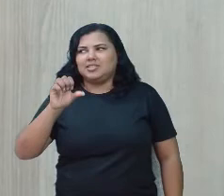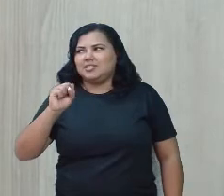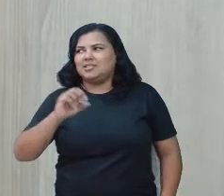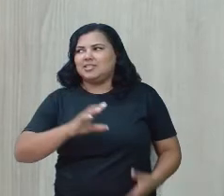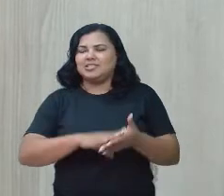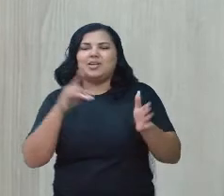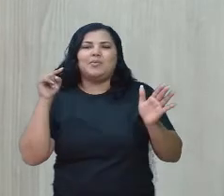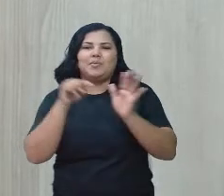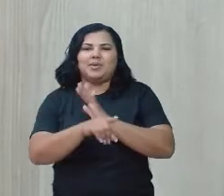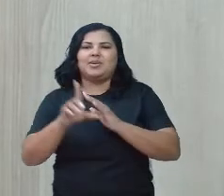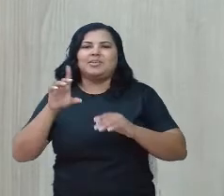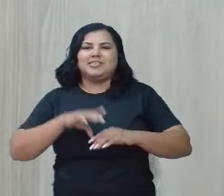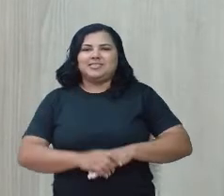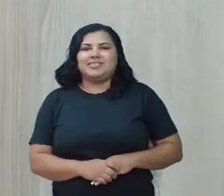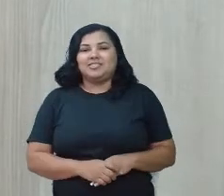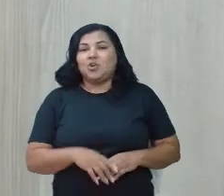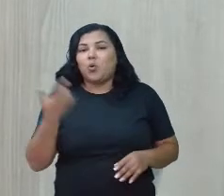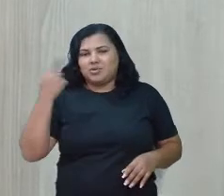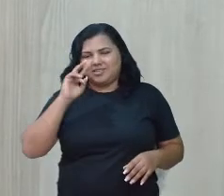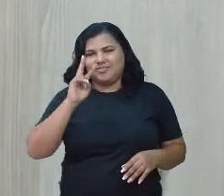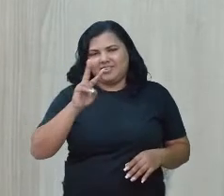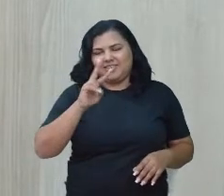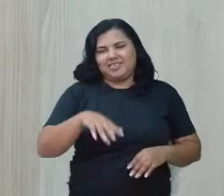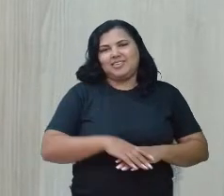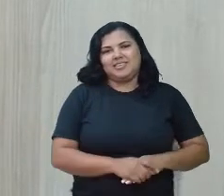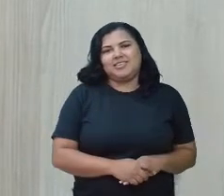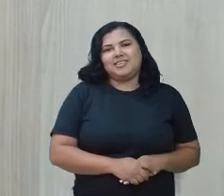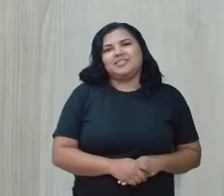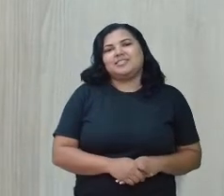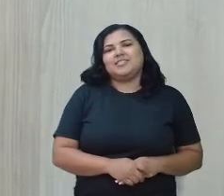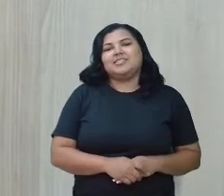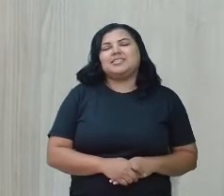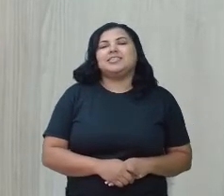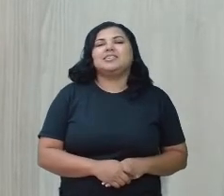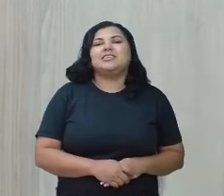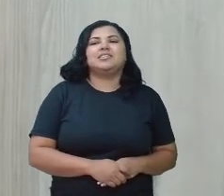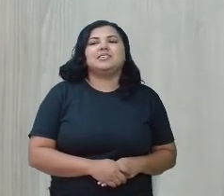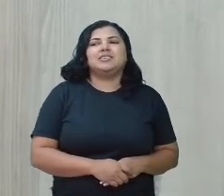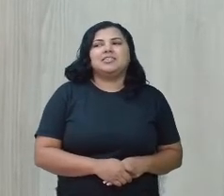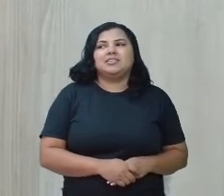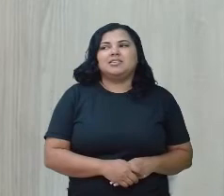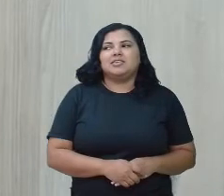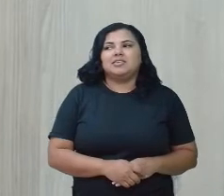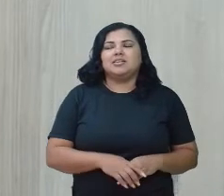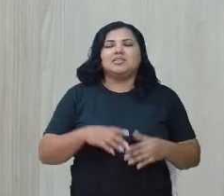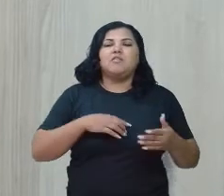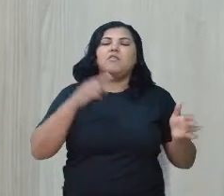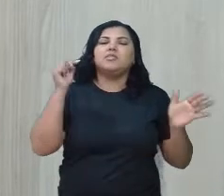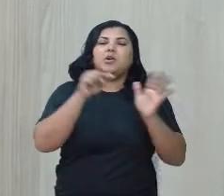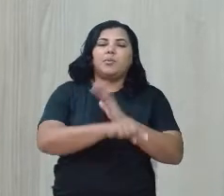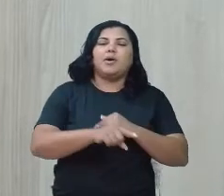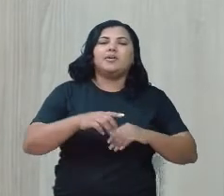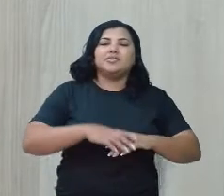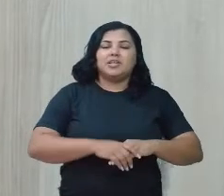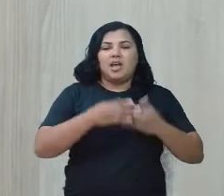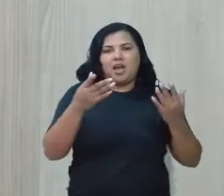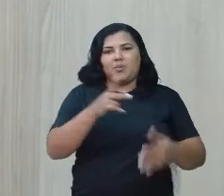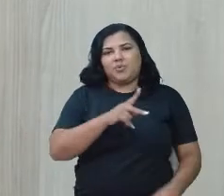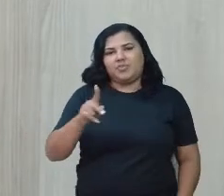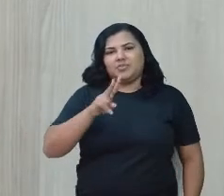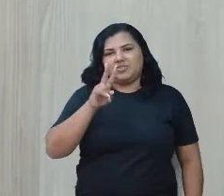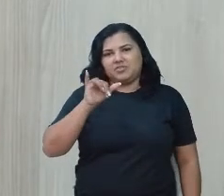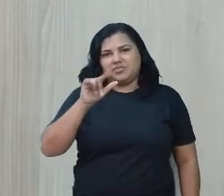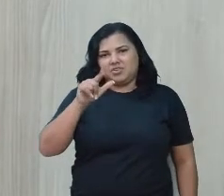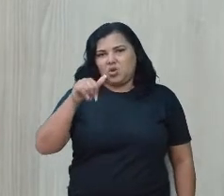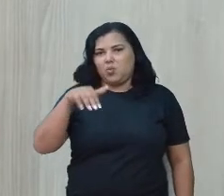aqui, já consegui ver, Diógenes, o que você escreveu agora. Então, eu vou fazer a pergunta à professora, que ela